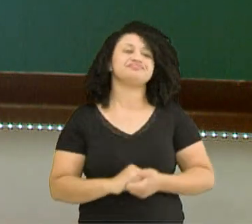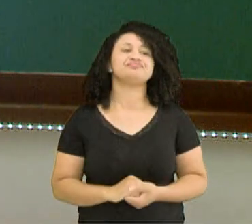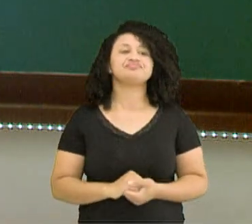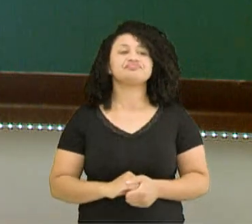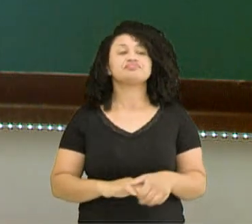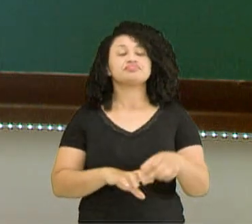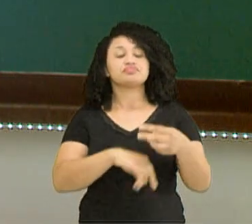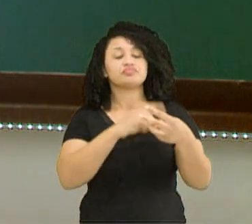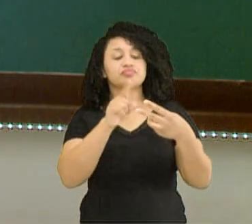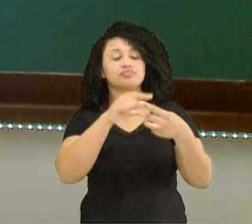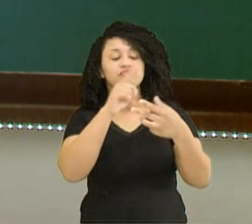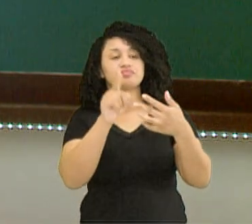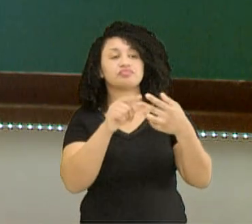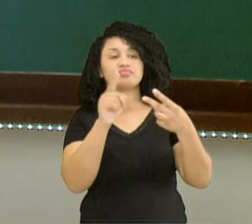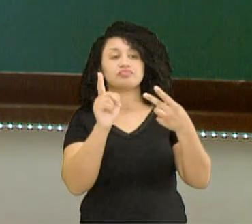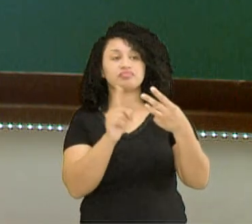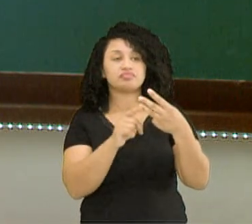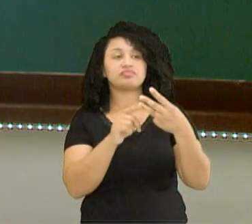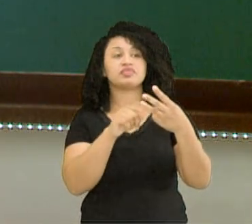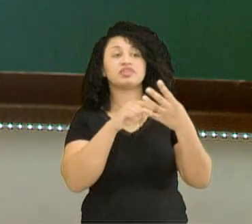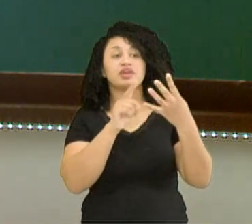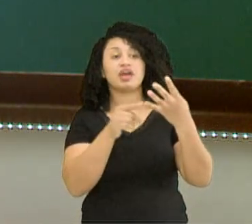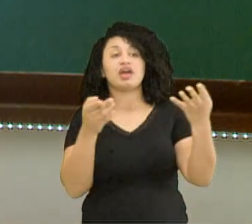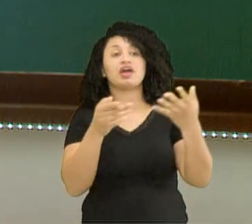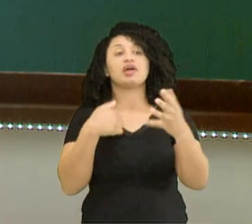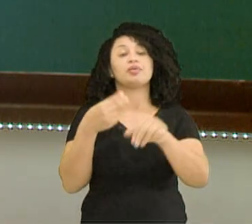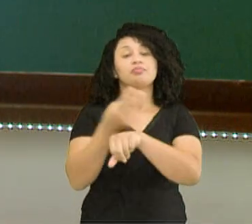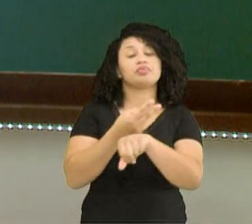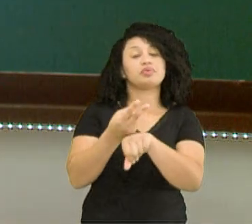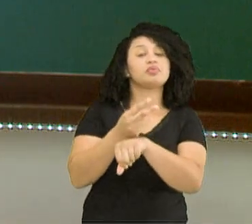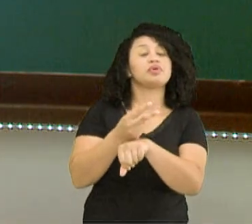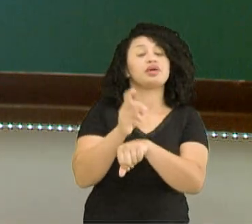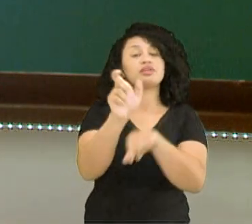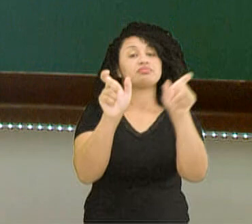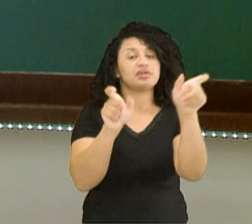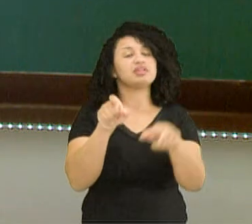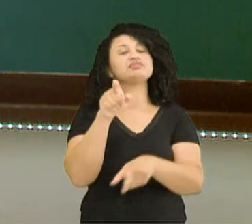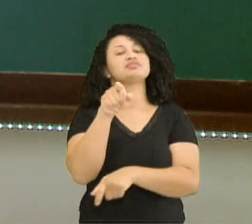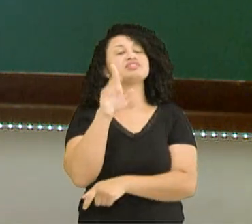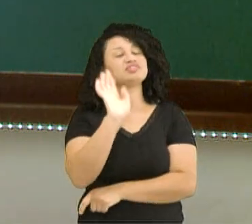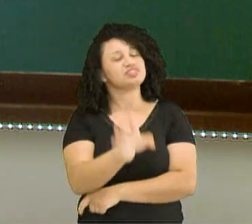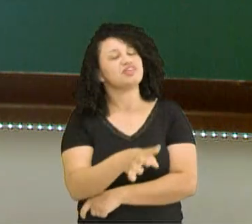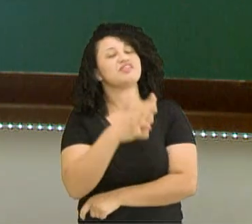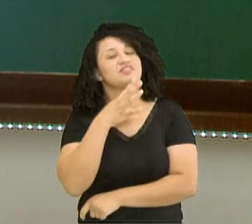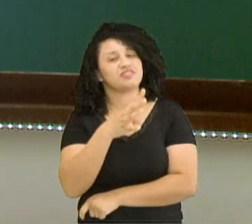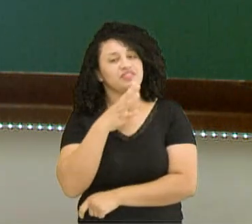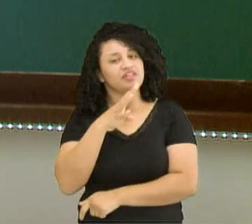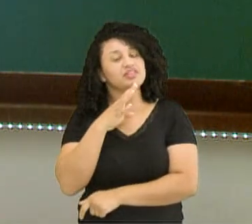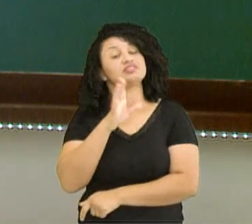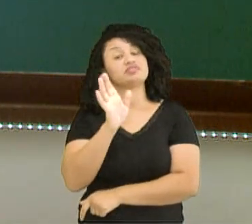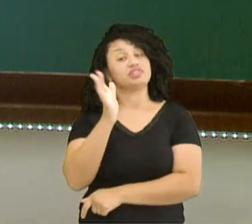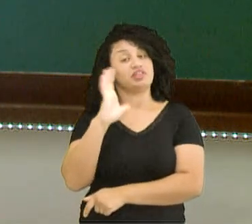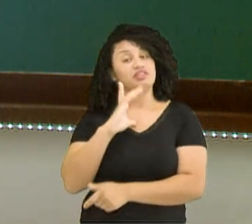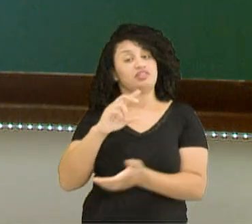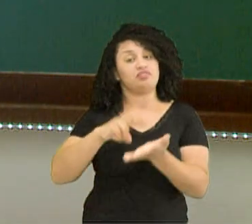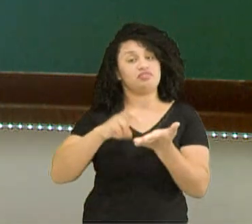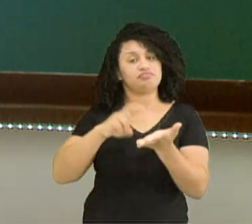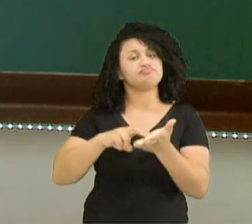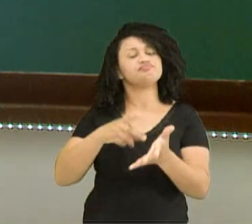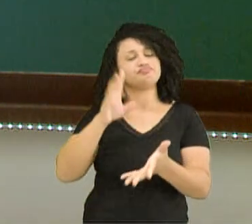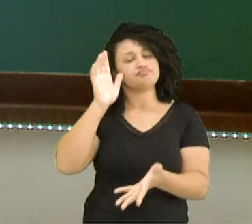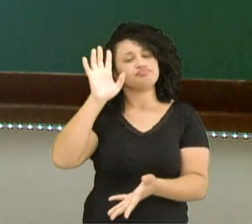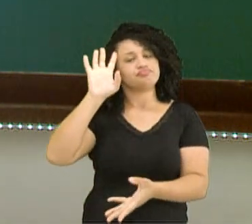vai procurar as palavras que você conhece, que você já tem um vocabulário. E aí você compreende todo o texto. Então, não